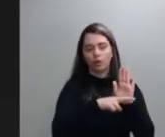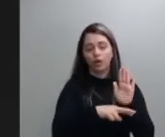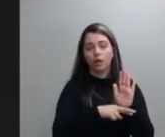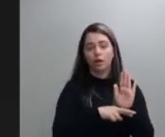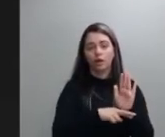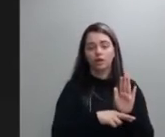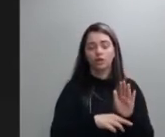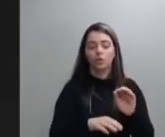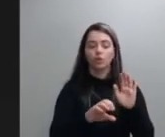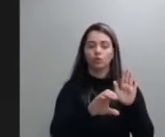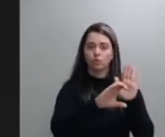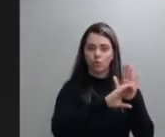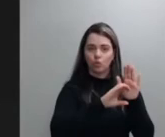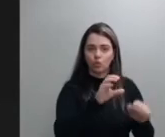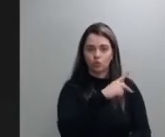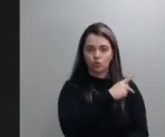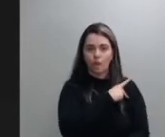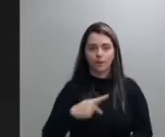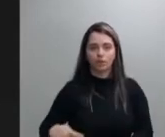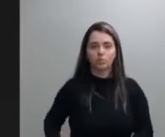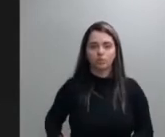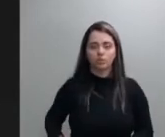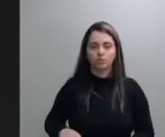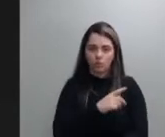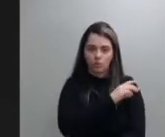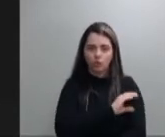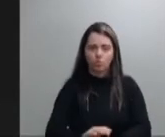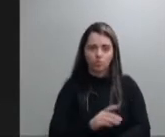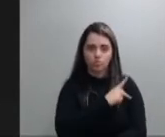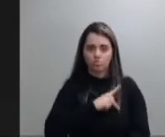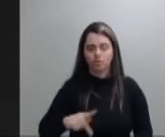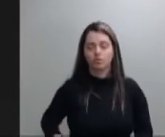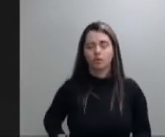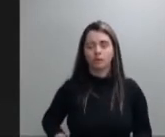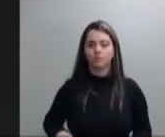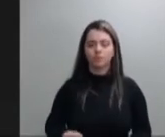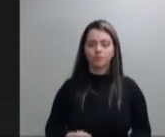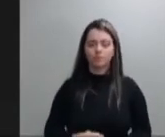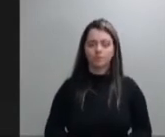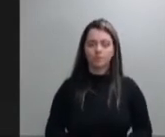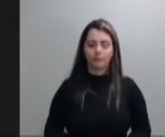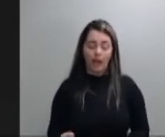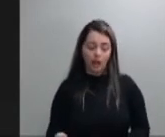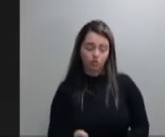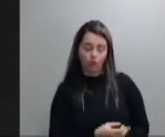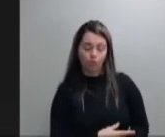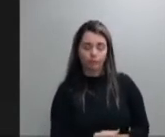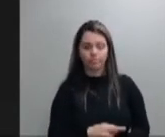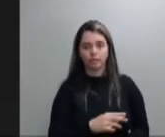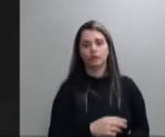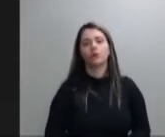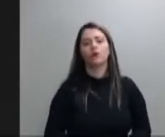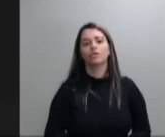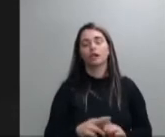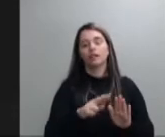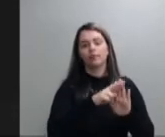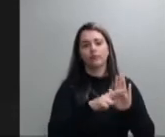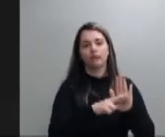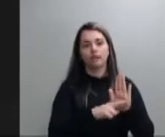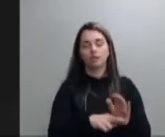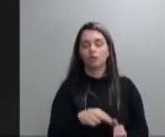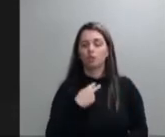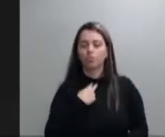concurso público não é dada à administração reiteradamente inovar nas regras de regência do concurso vale